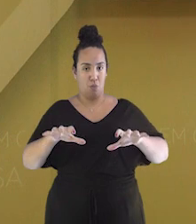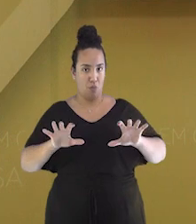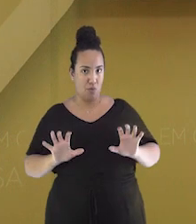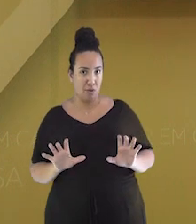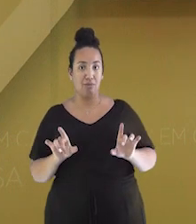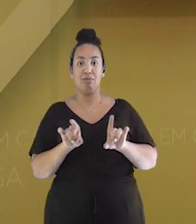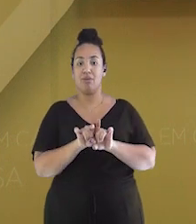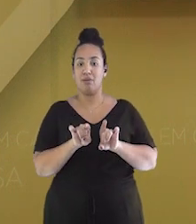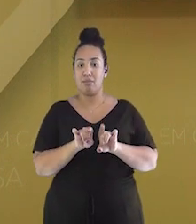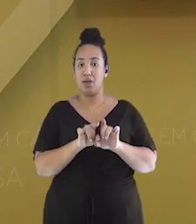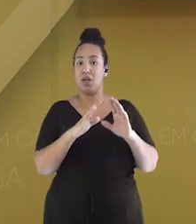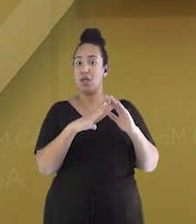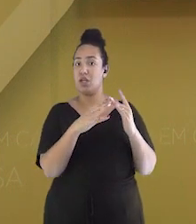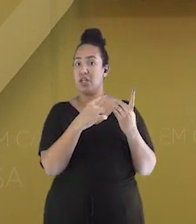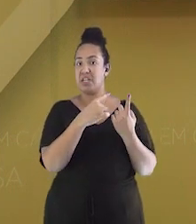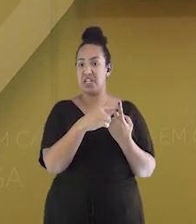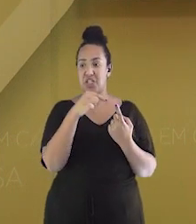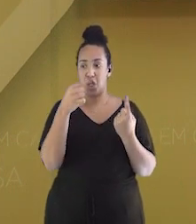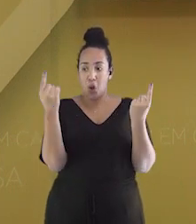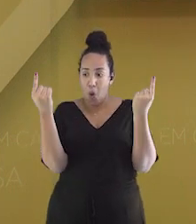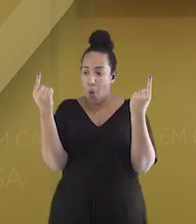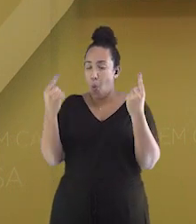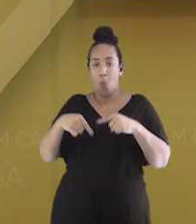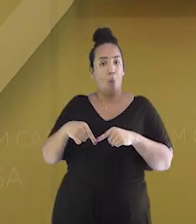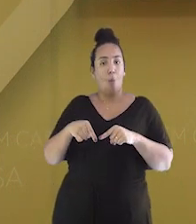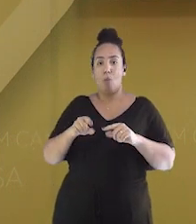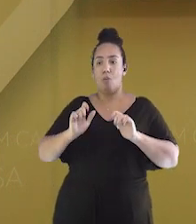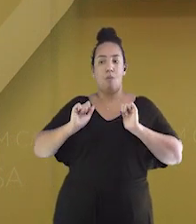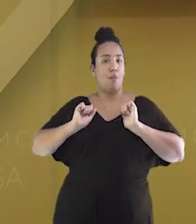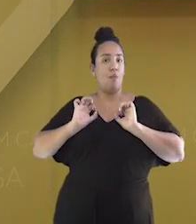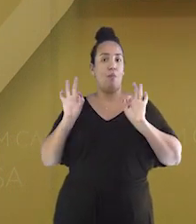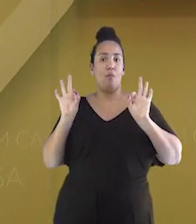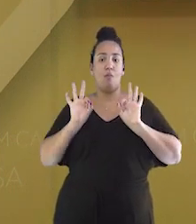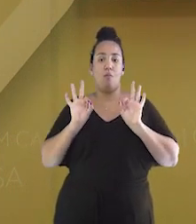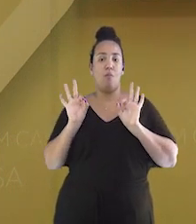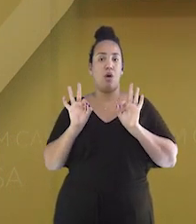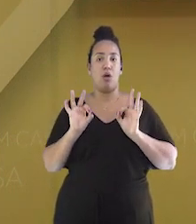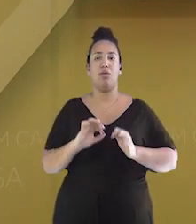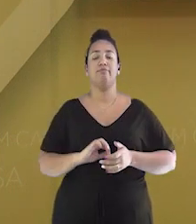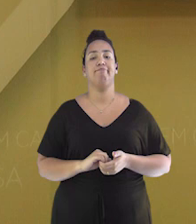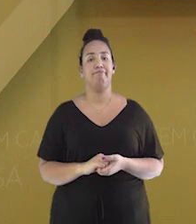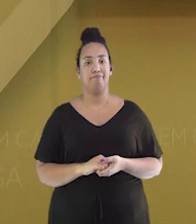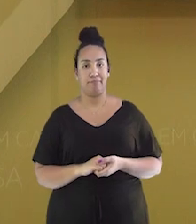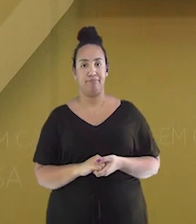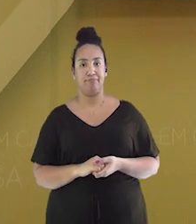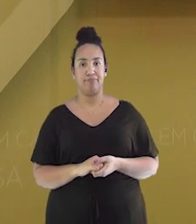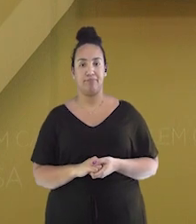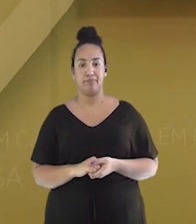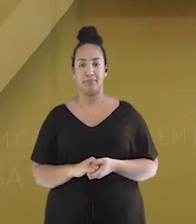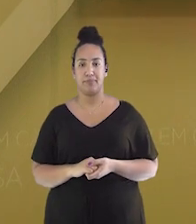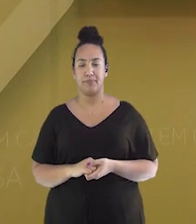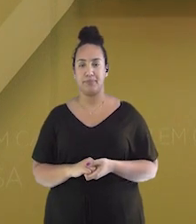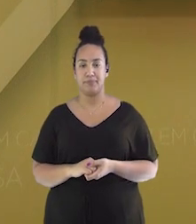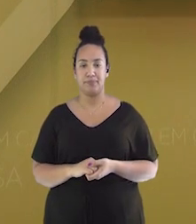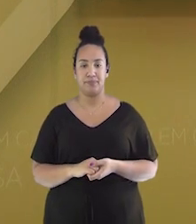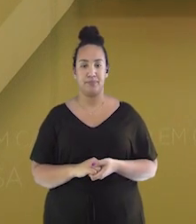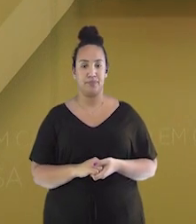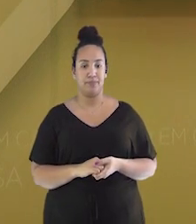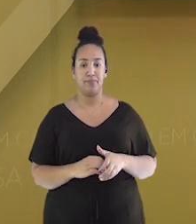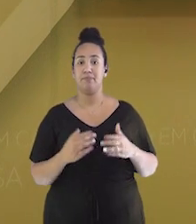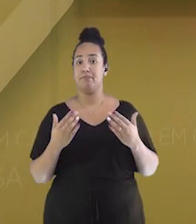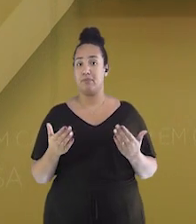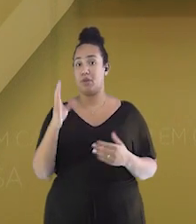não se propuseram contra a escravidão, e aí ela se alavancou. O Brasil do